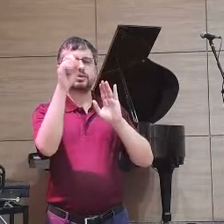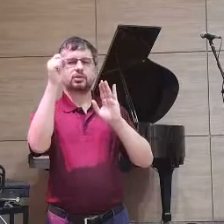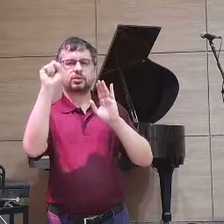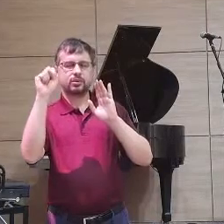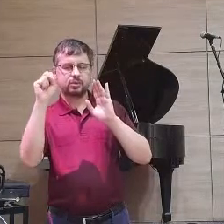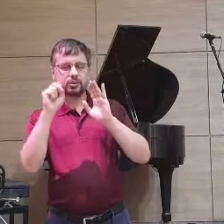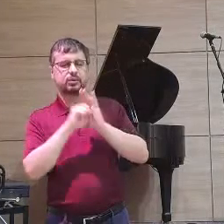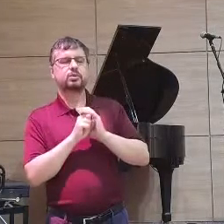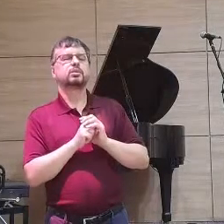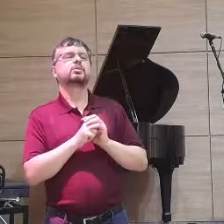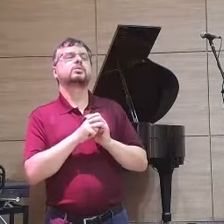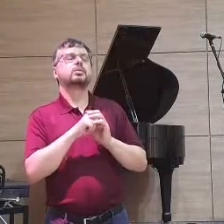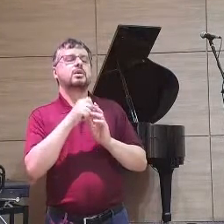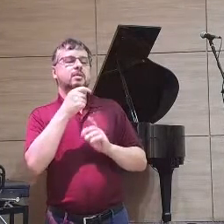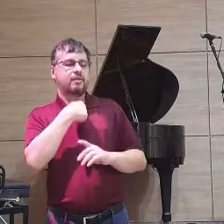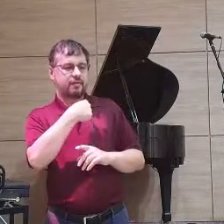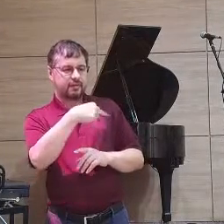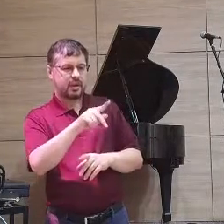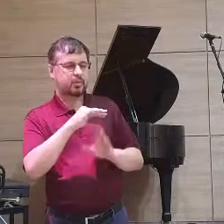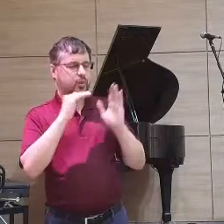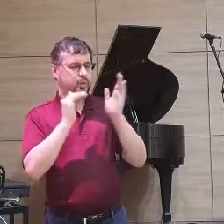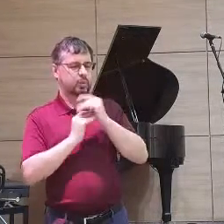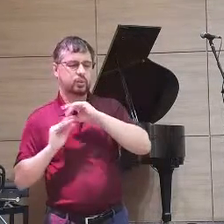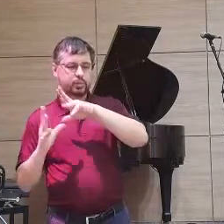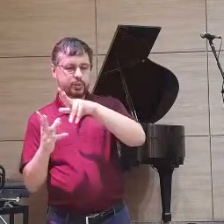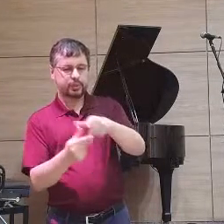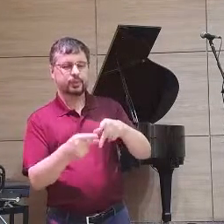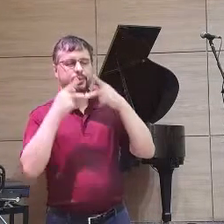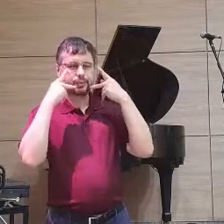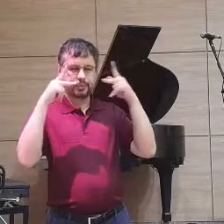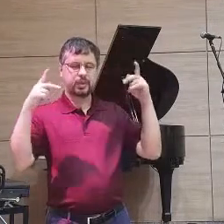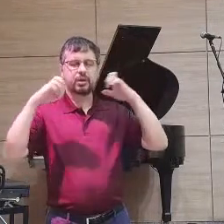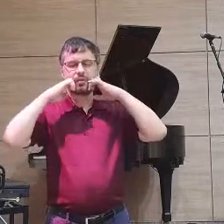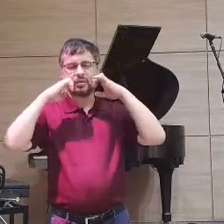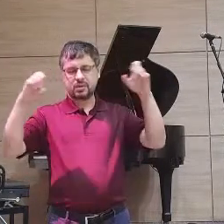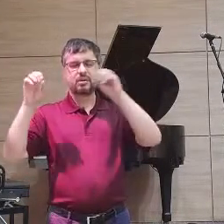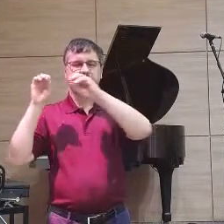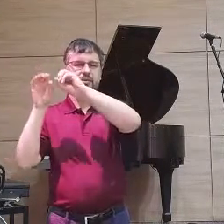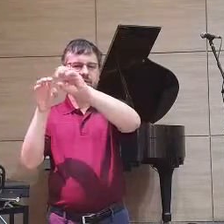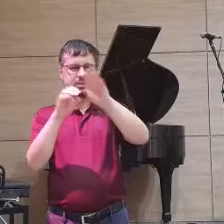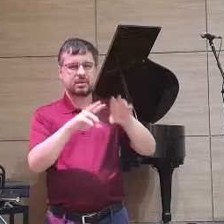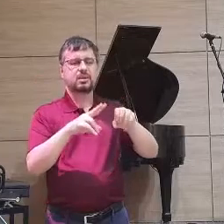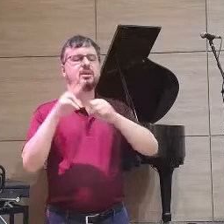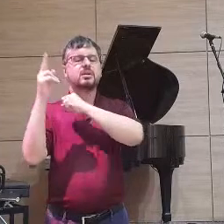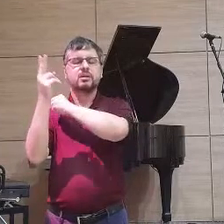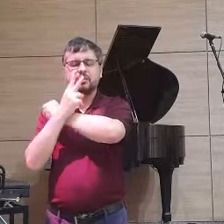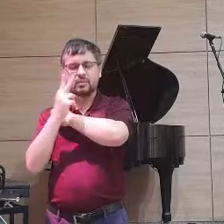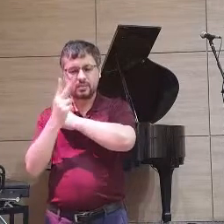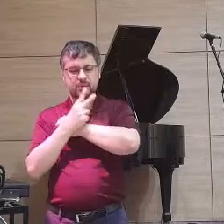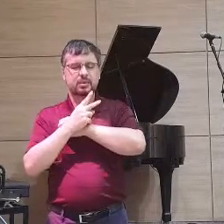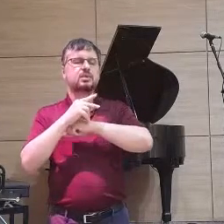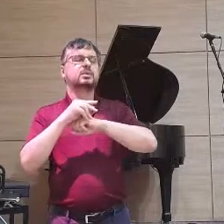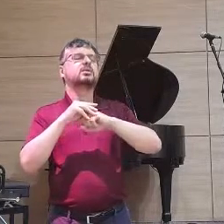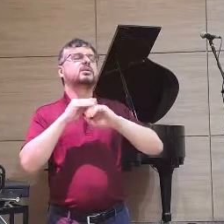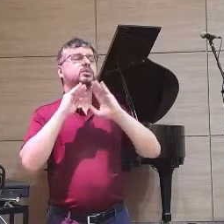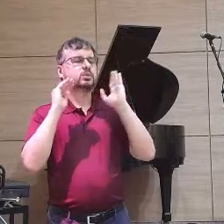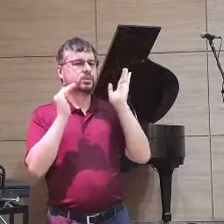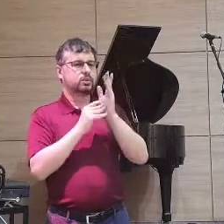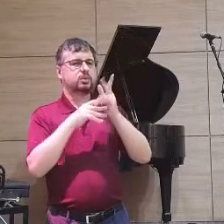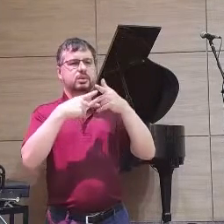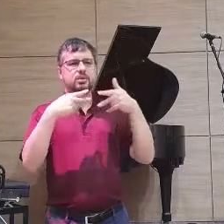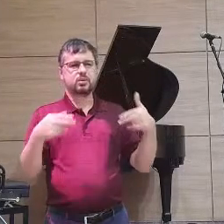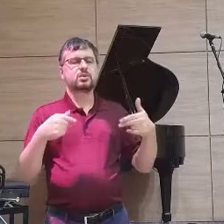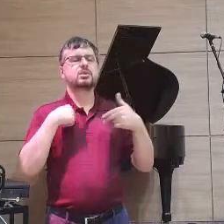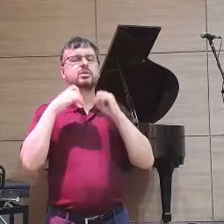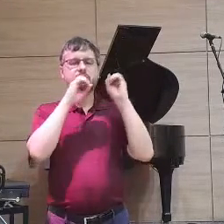e aí de por todo o mundo pregai o Evangelho ensinando a guardar todas as coisas que eu vos tenho ensinado e Eis que estarei